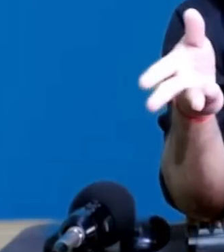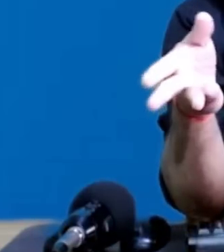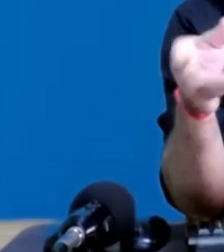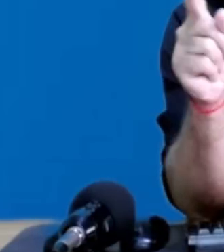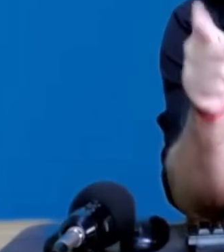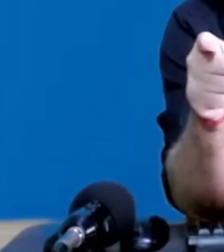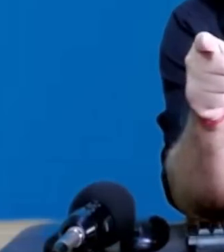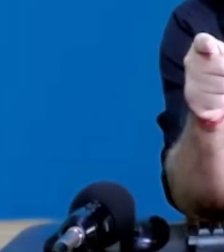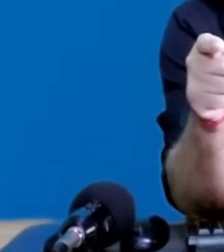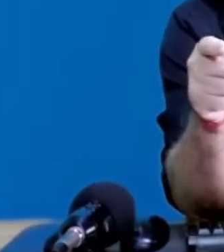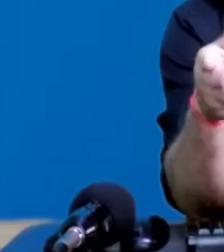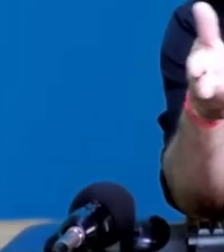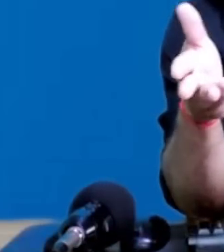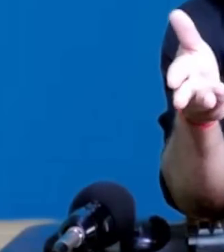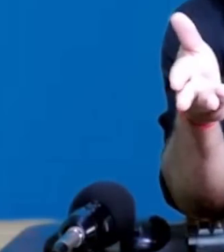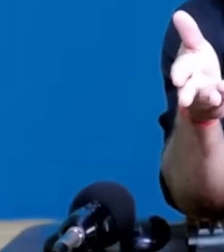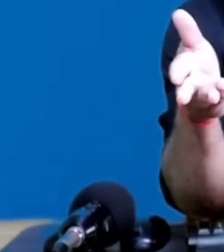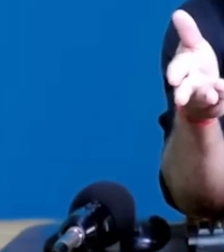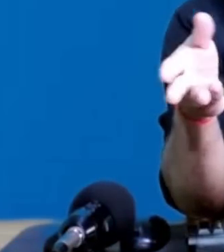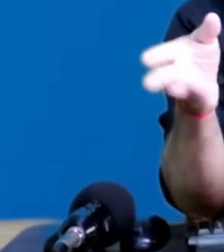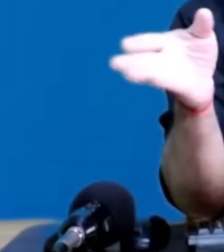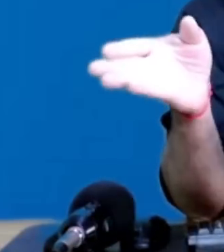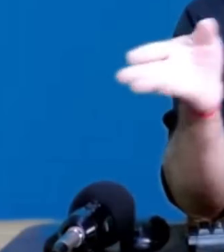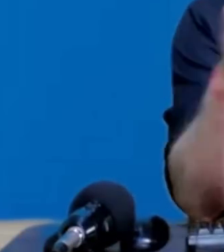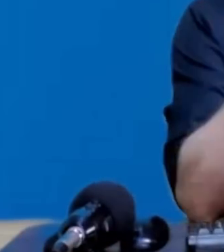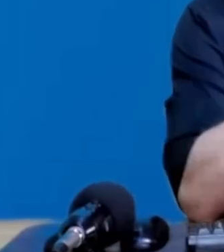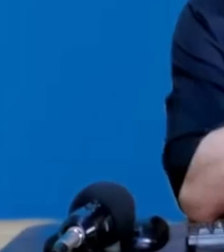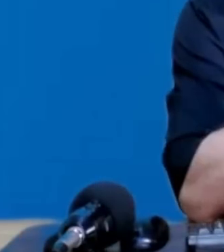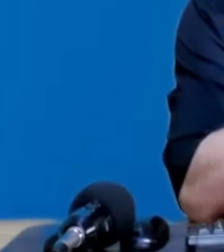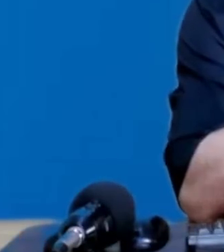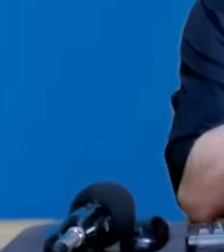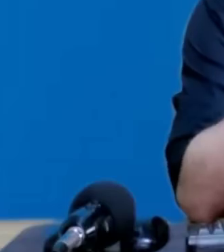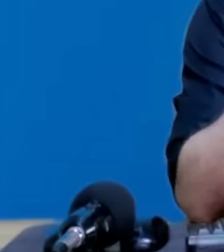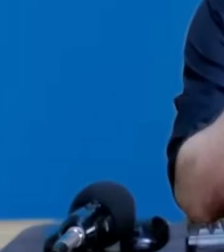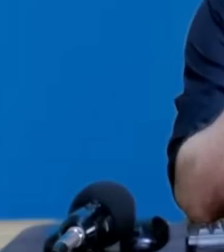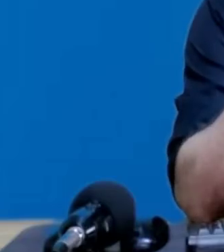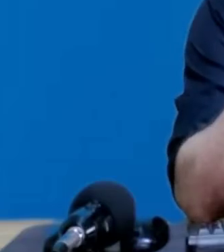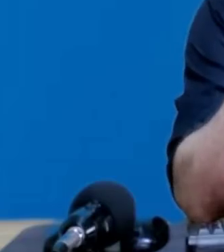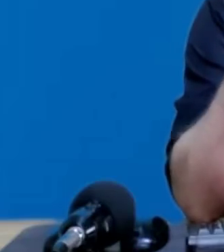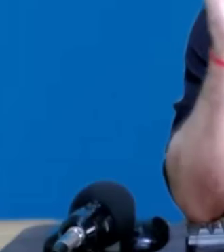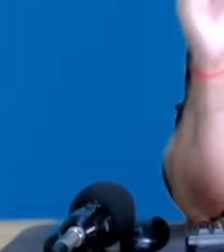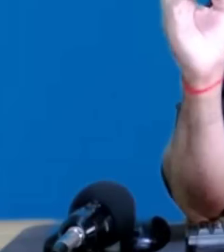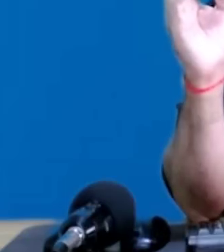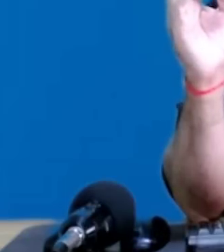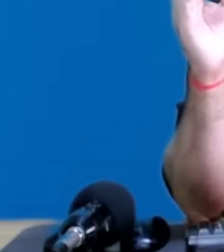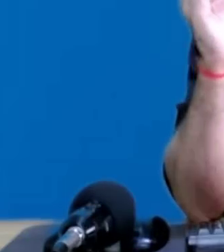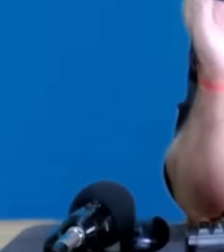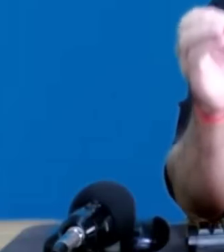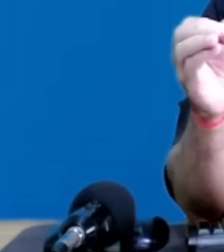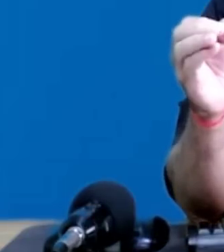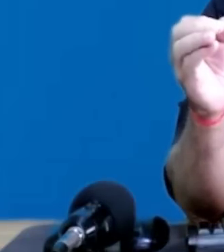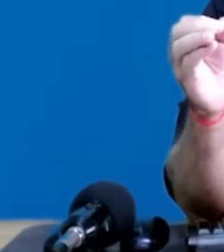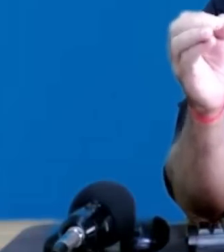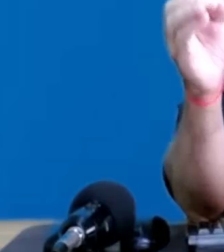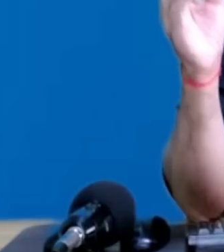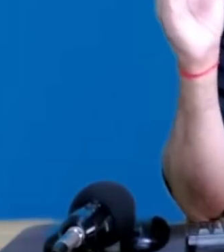gente volta a qualquer momento com mais um vídeo informativo ou nas nossas lives. Não esqueçam, pela manhã